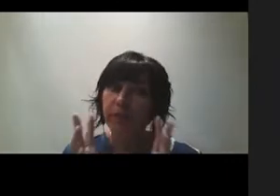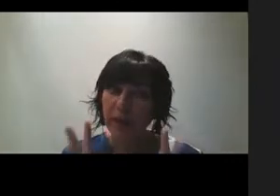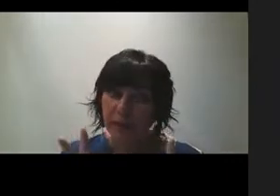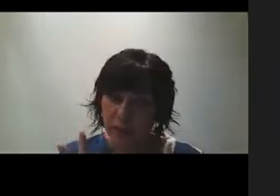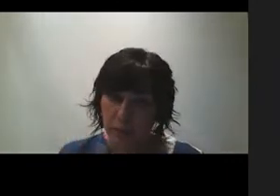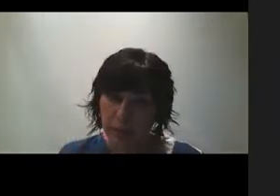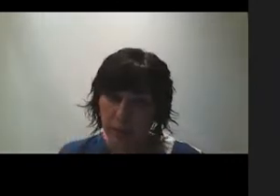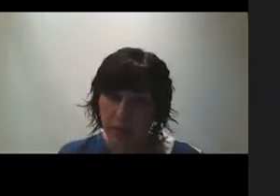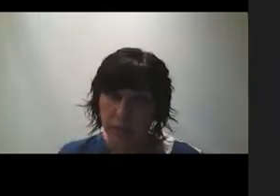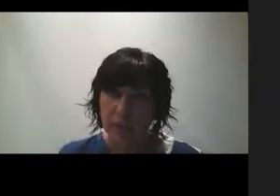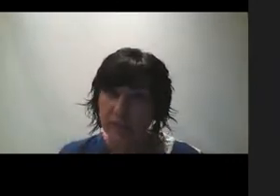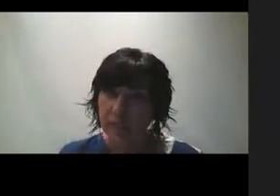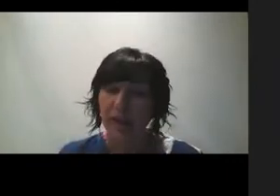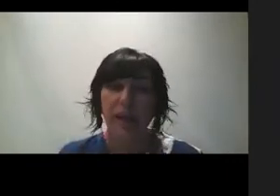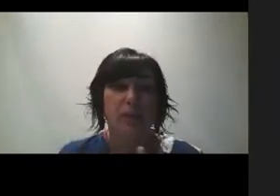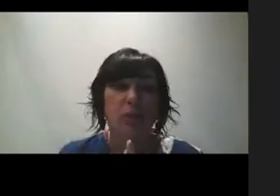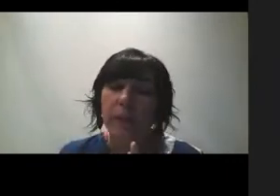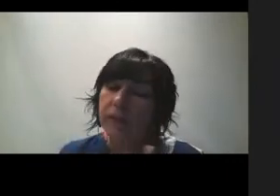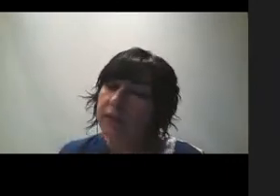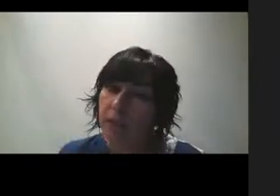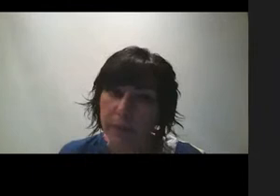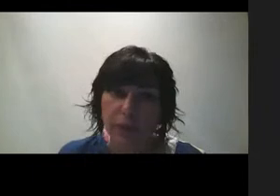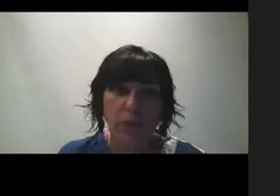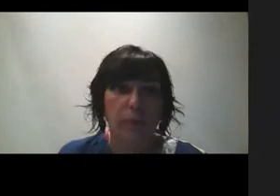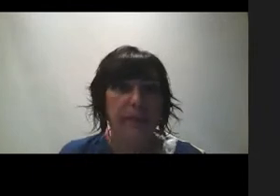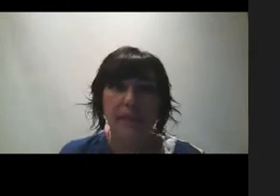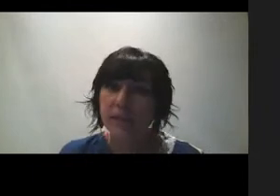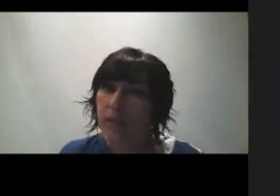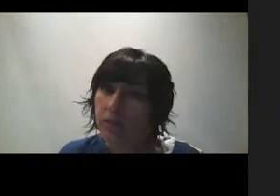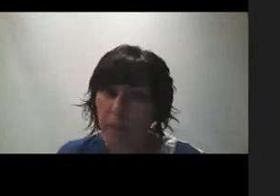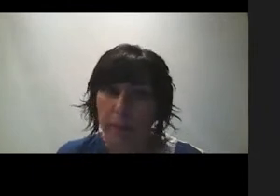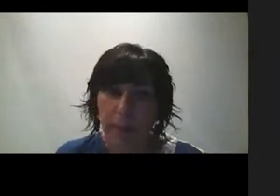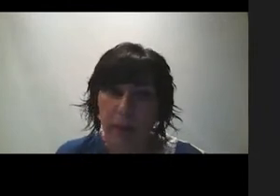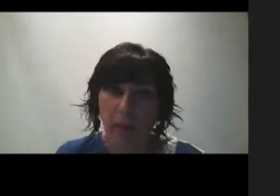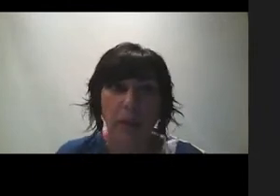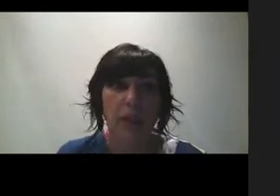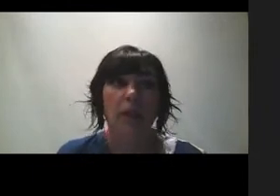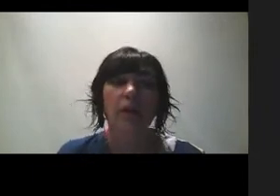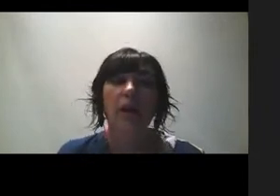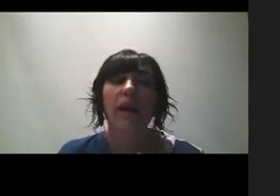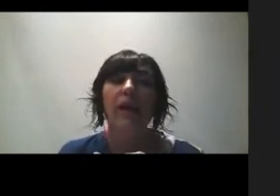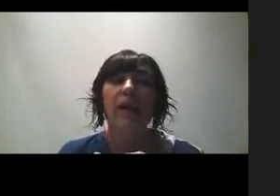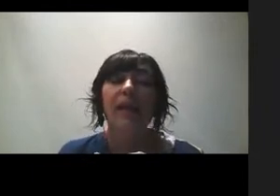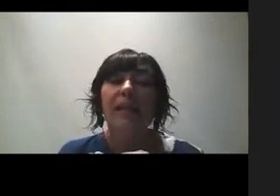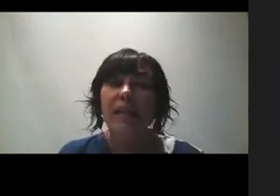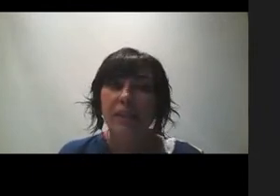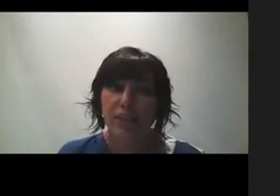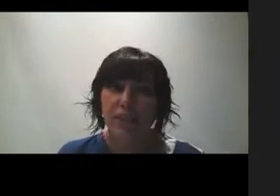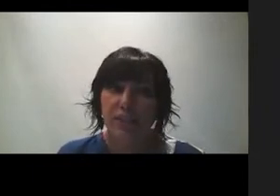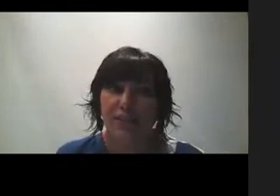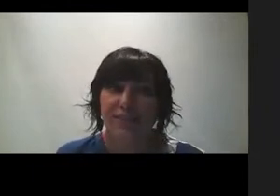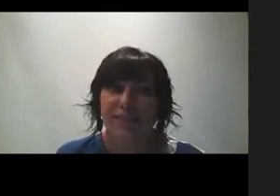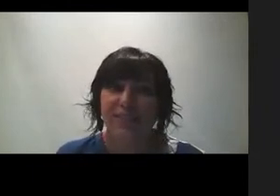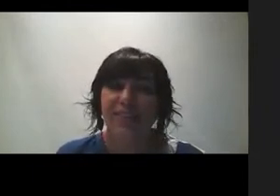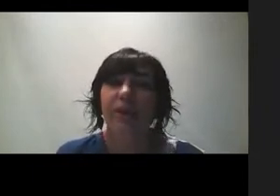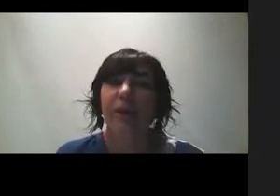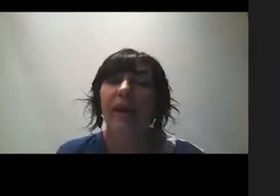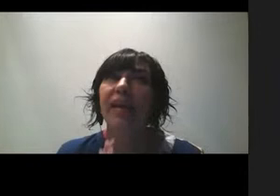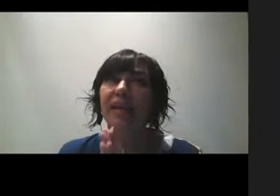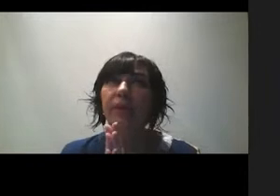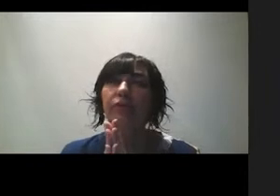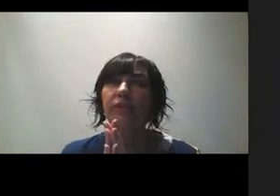sobre vários aspectos utilizar é super simples pedacinho de papel lista